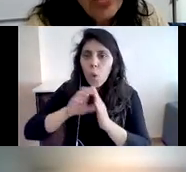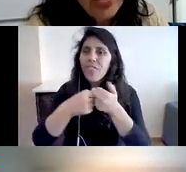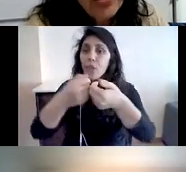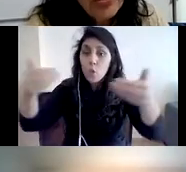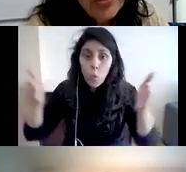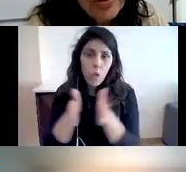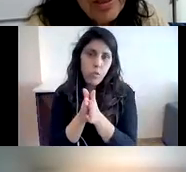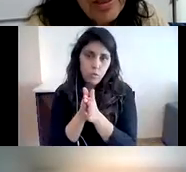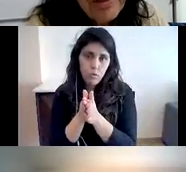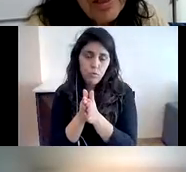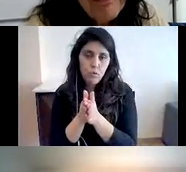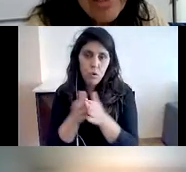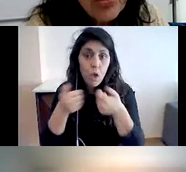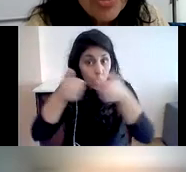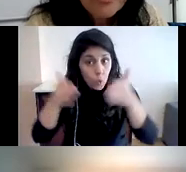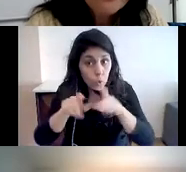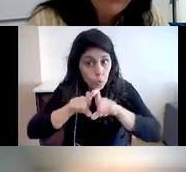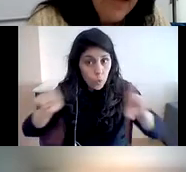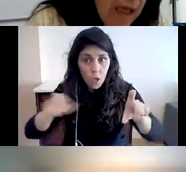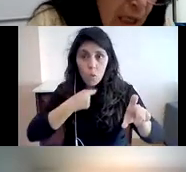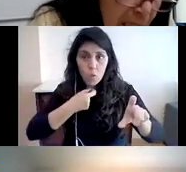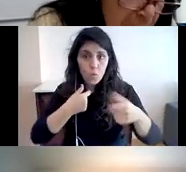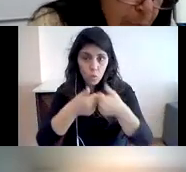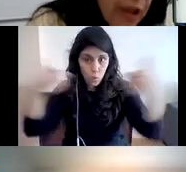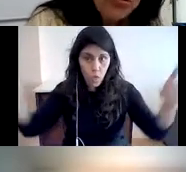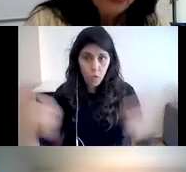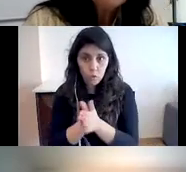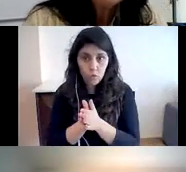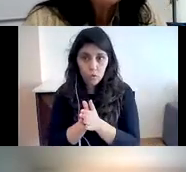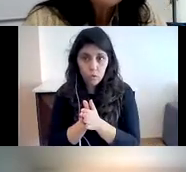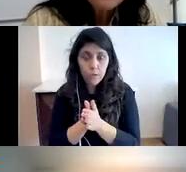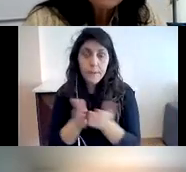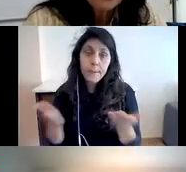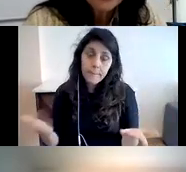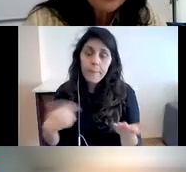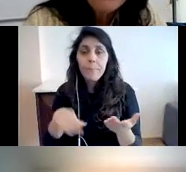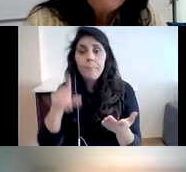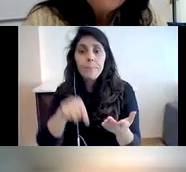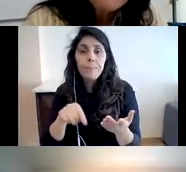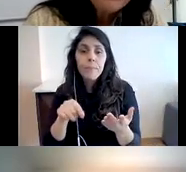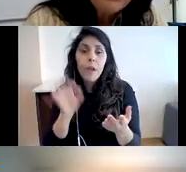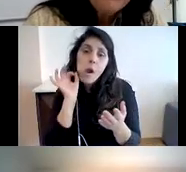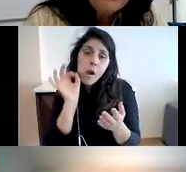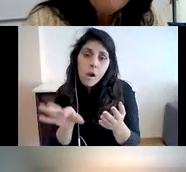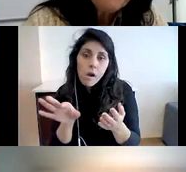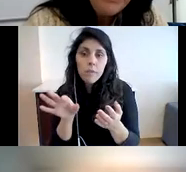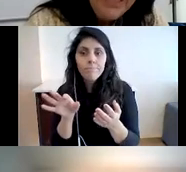ao longo da escolarização. E, portanto, deixar só aqui